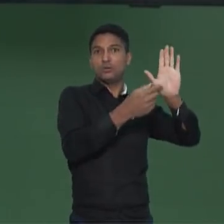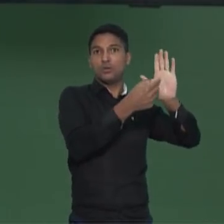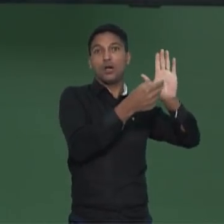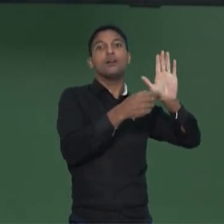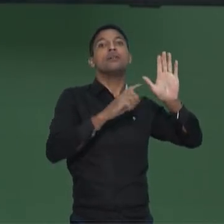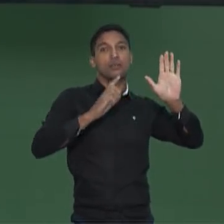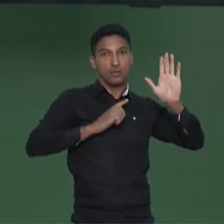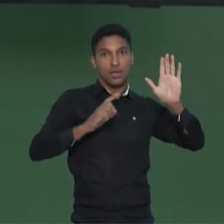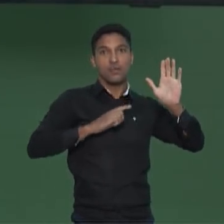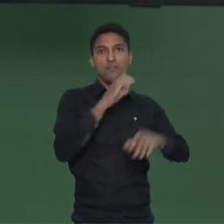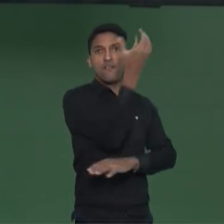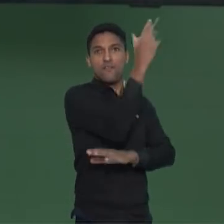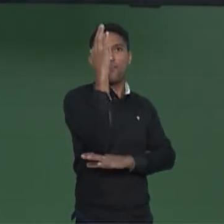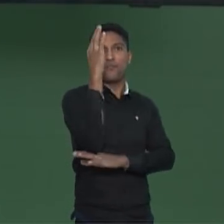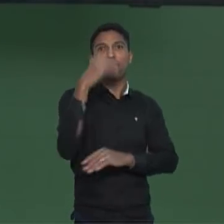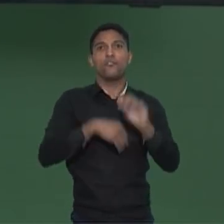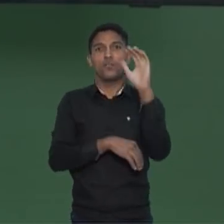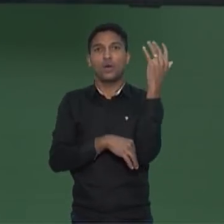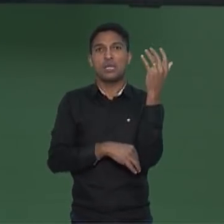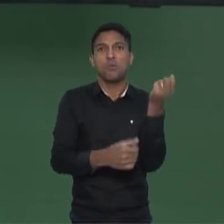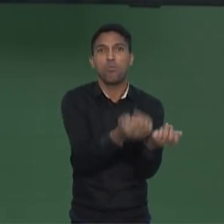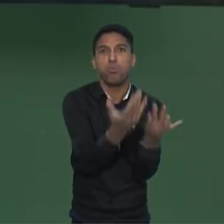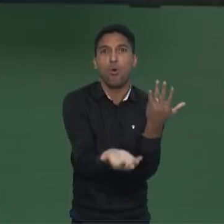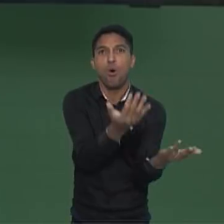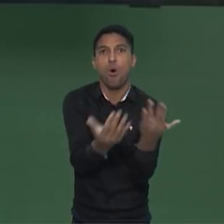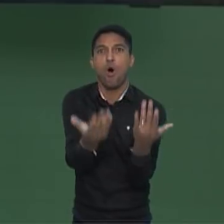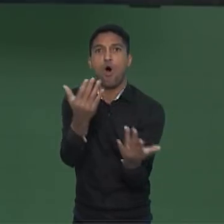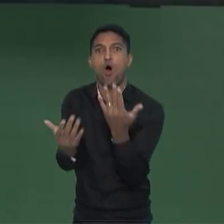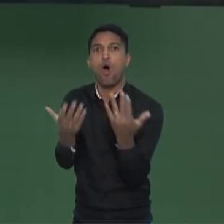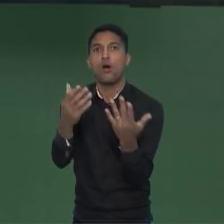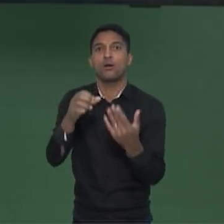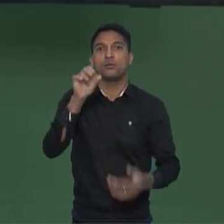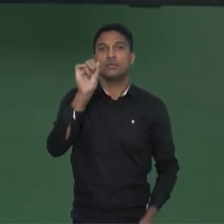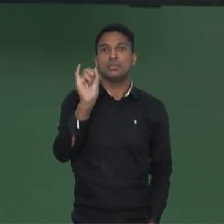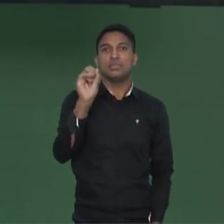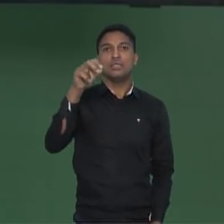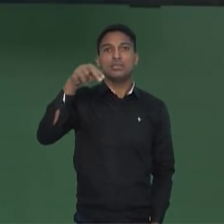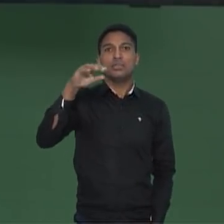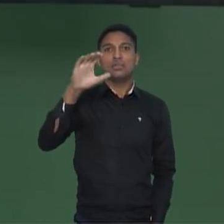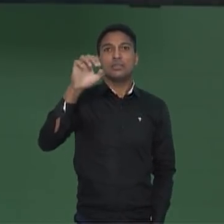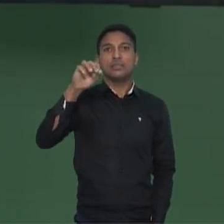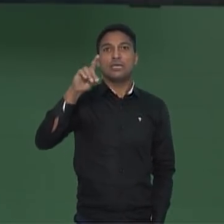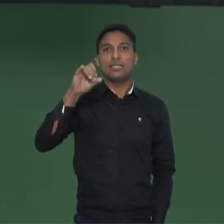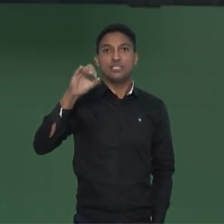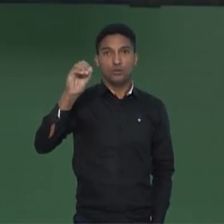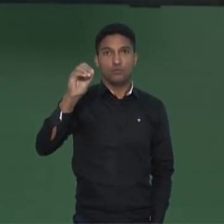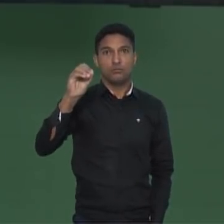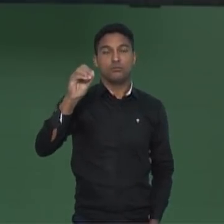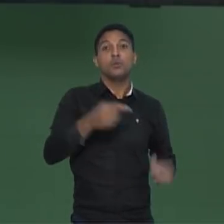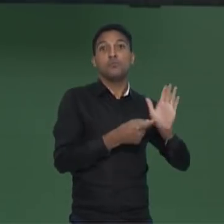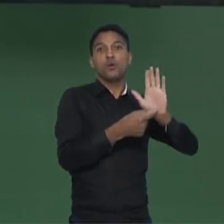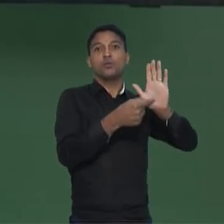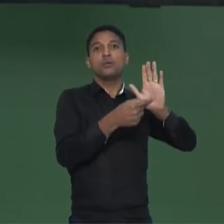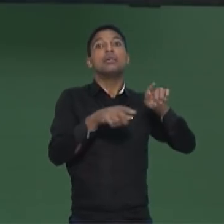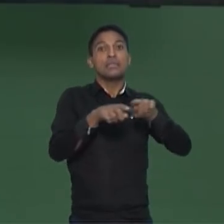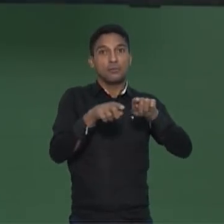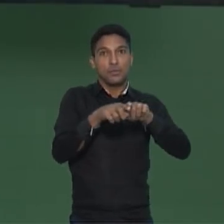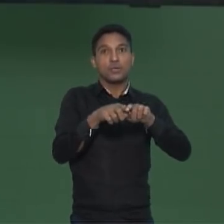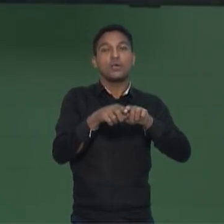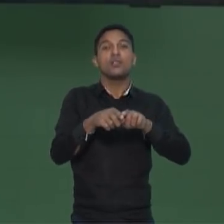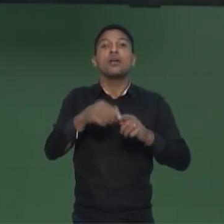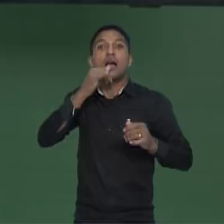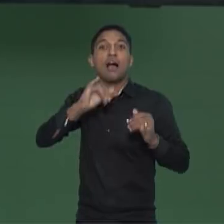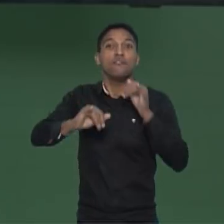que acontecem nas florestas e deixa um convite, ressalta a importância da preservação do meio